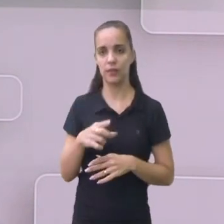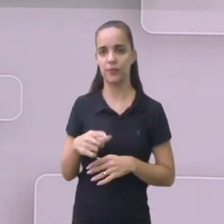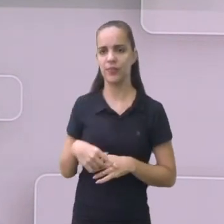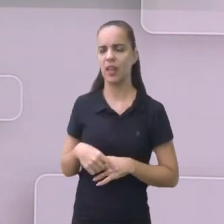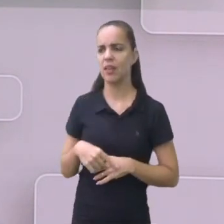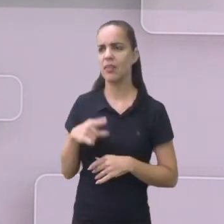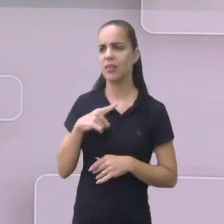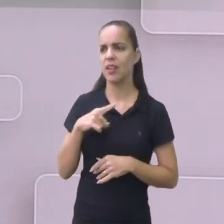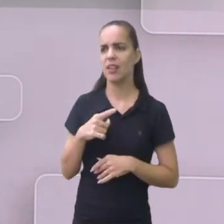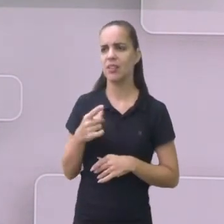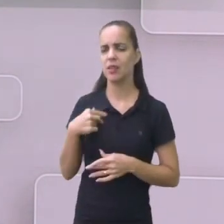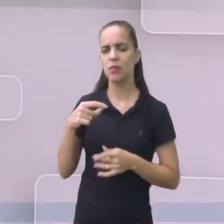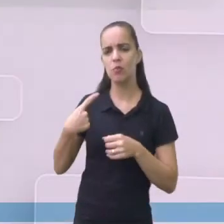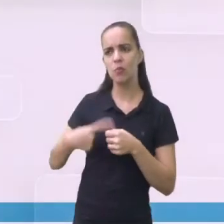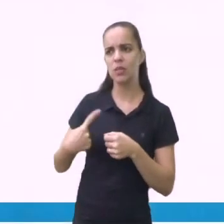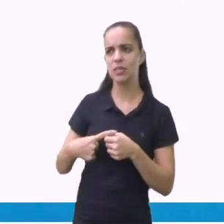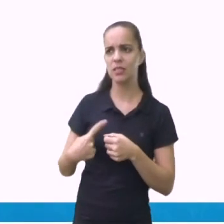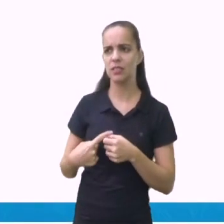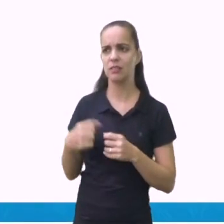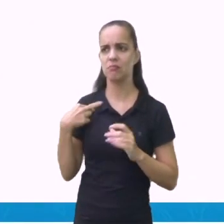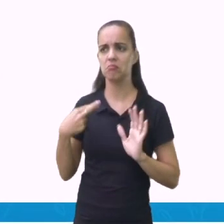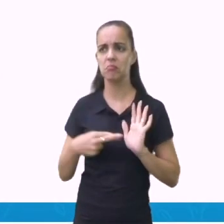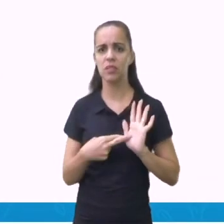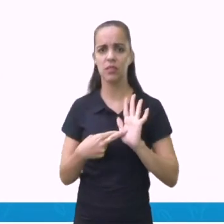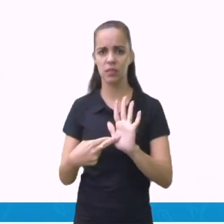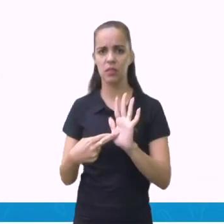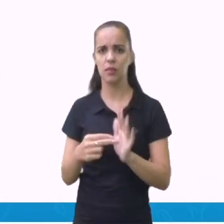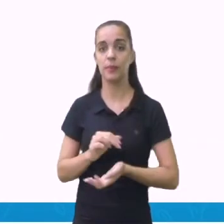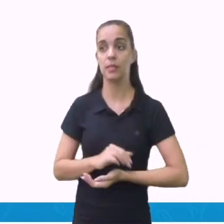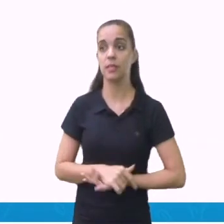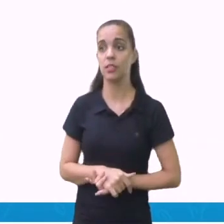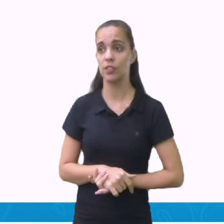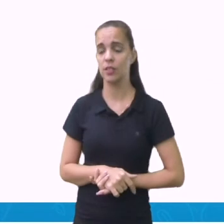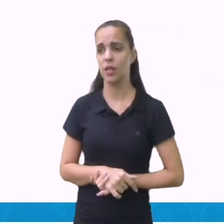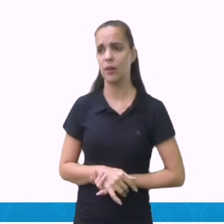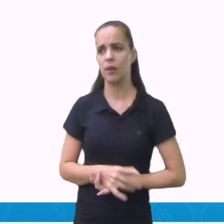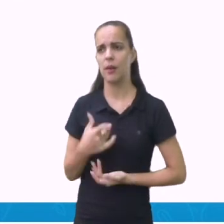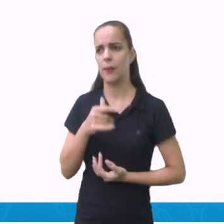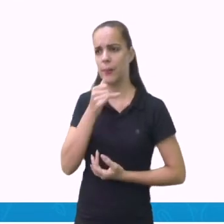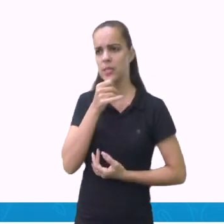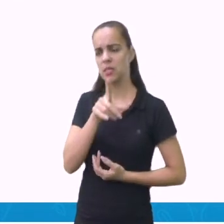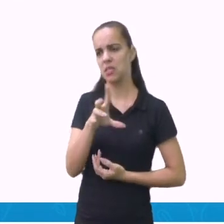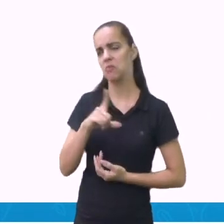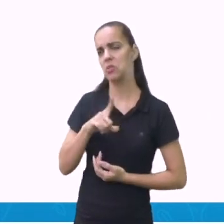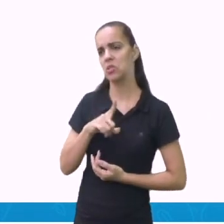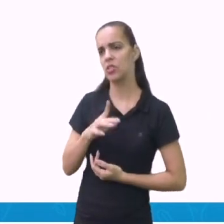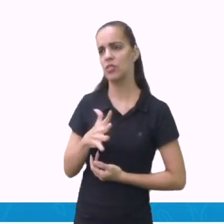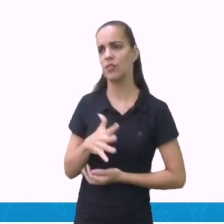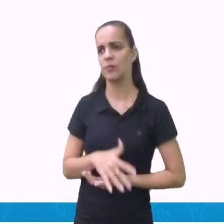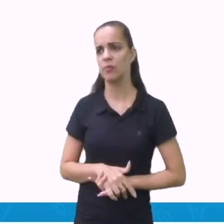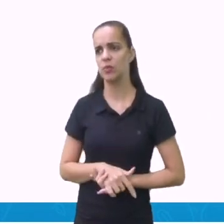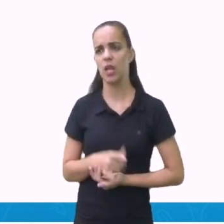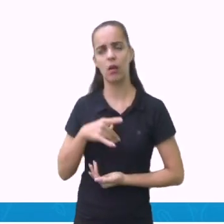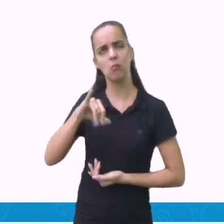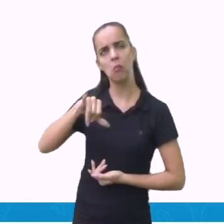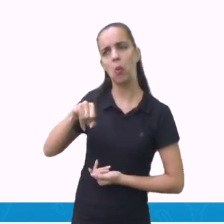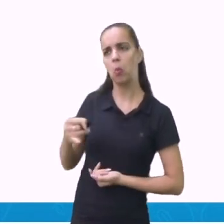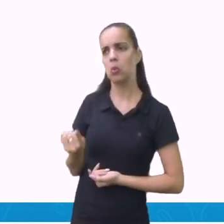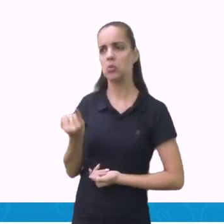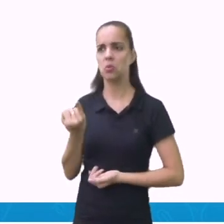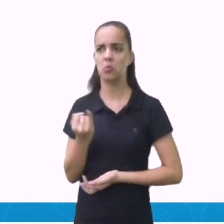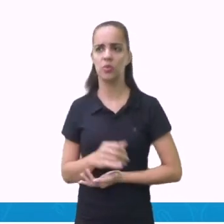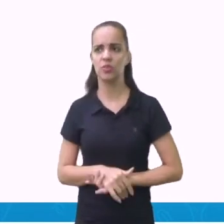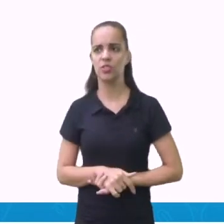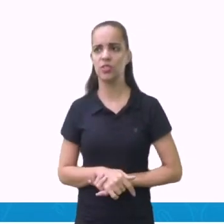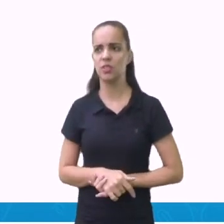várias construções que representam Brasília. Se você tiver aí uma oportunidade,